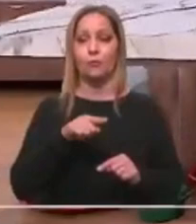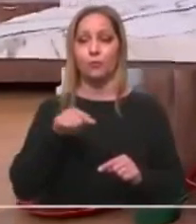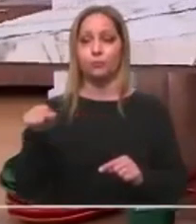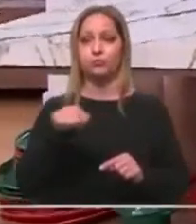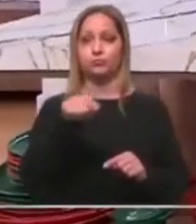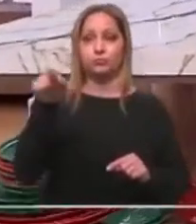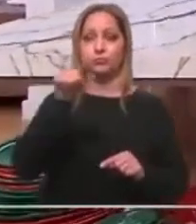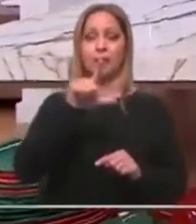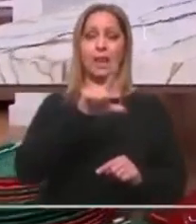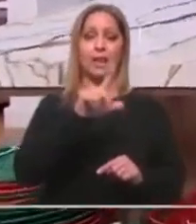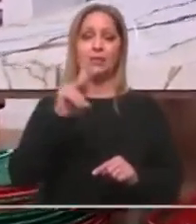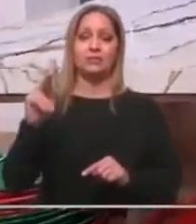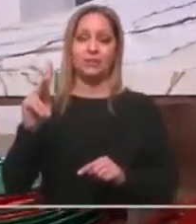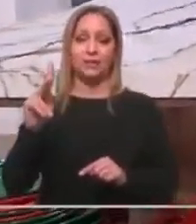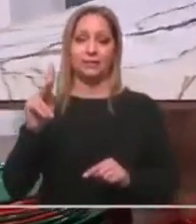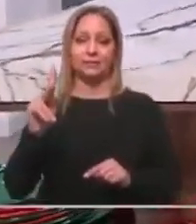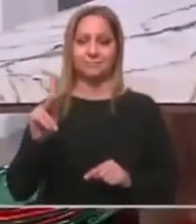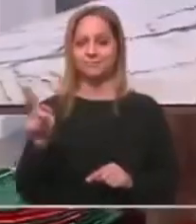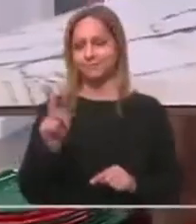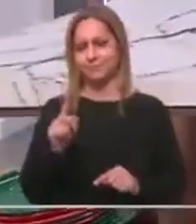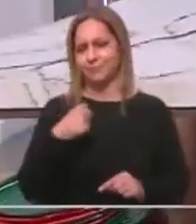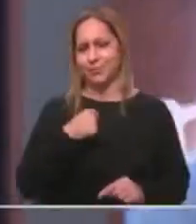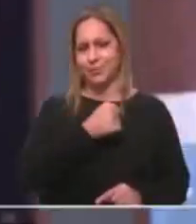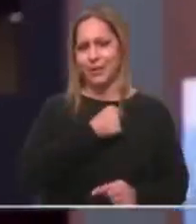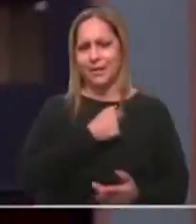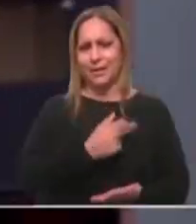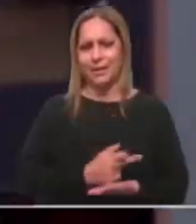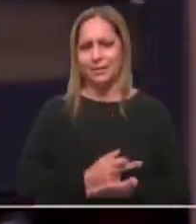Las Vegas. Não, vou passar em casa